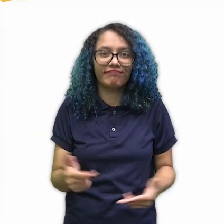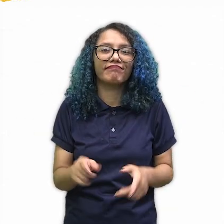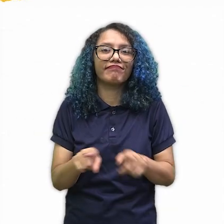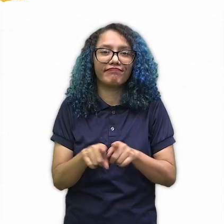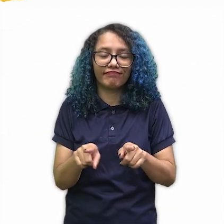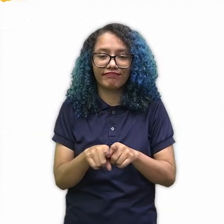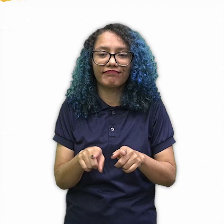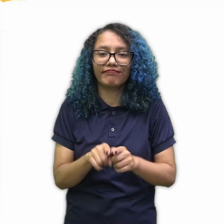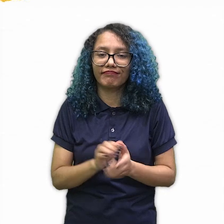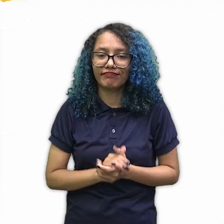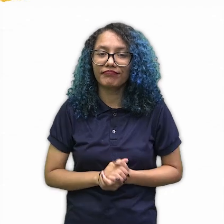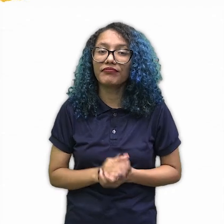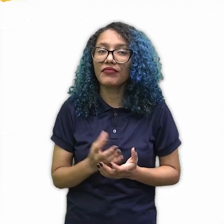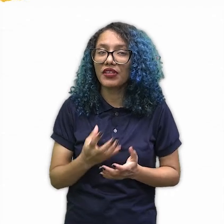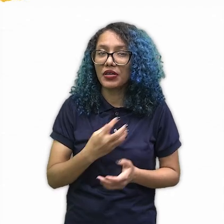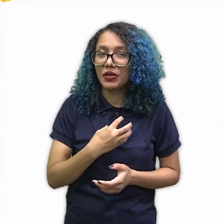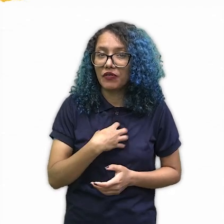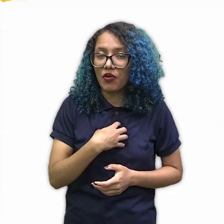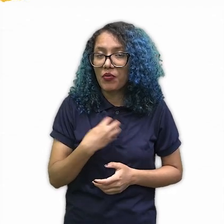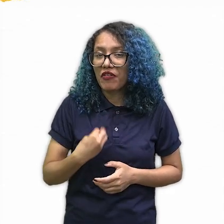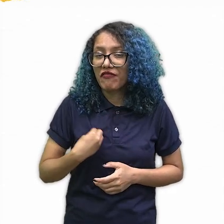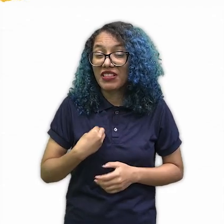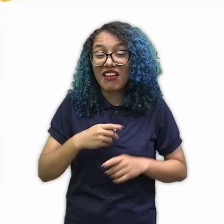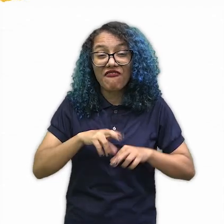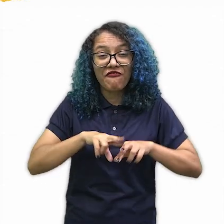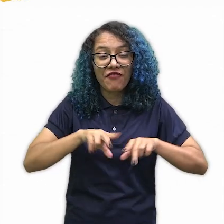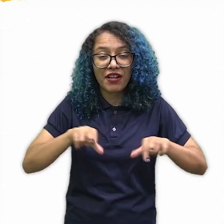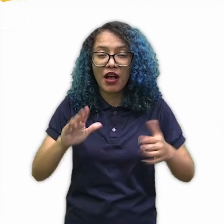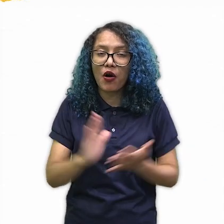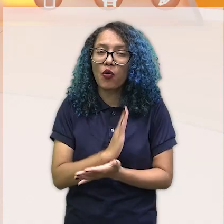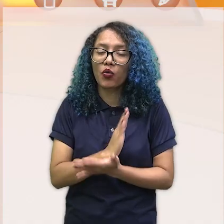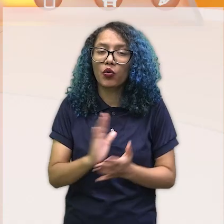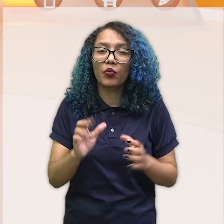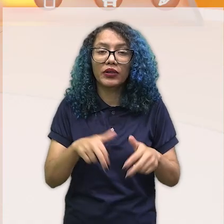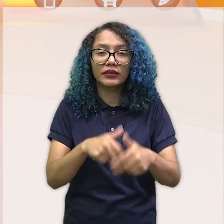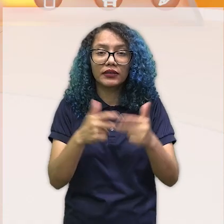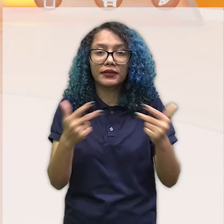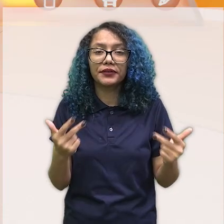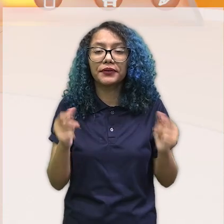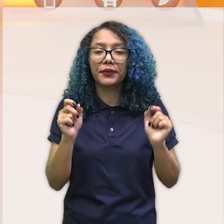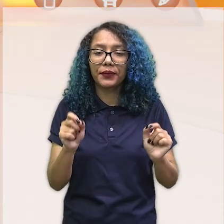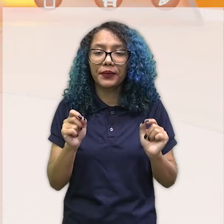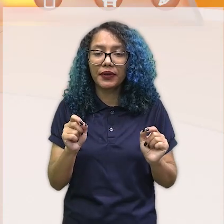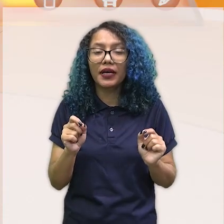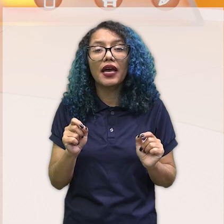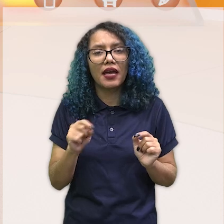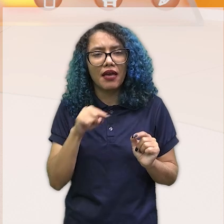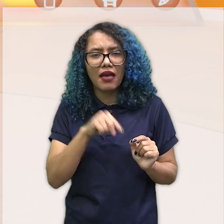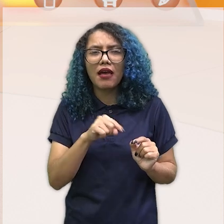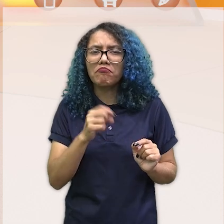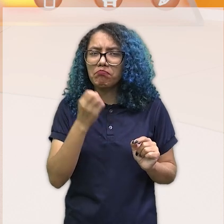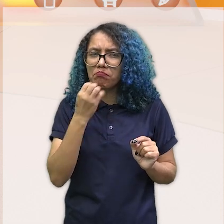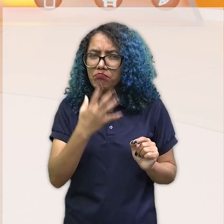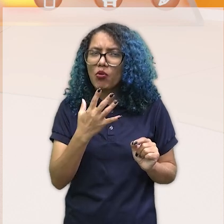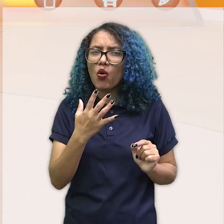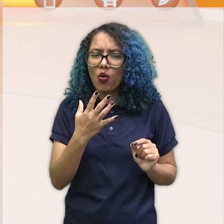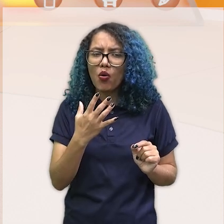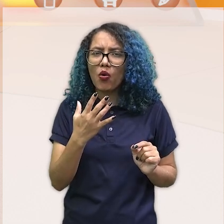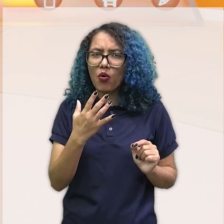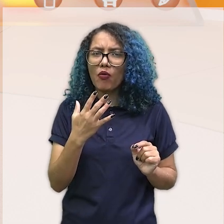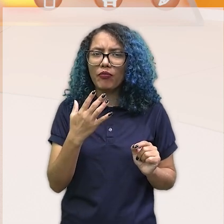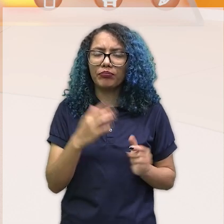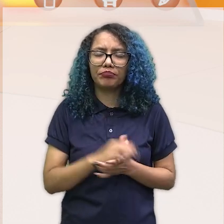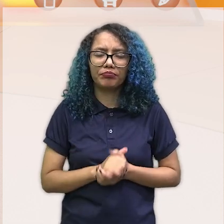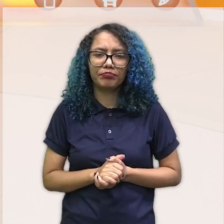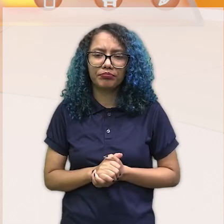ter diferentes modos de vida. Então, em algumas etnias, acaba se destacando em alguma situação. Aí nós